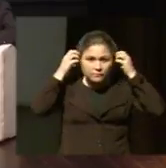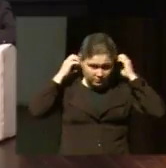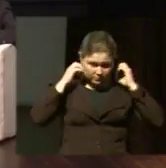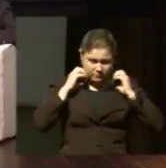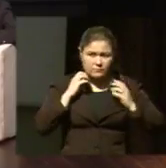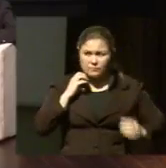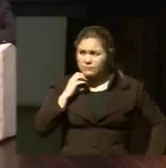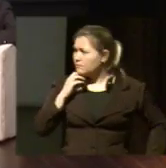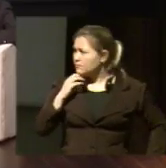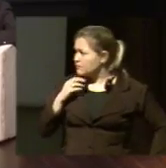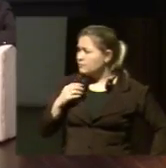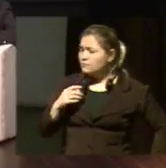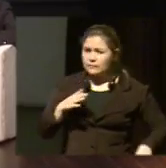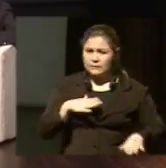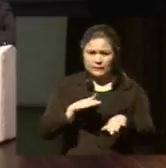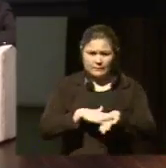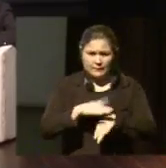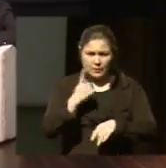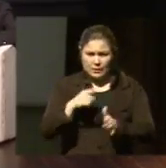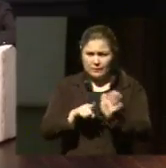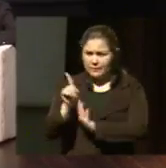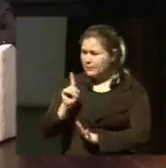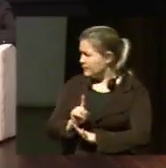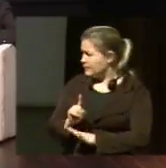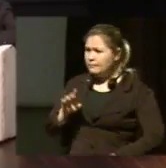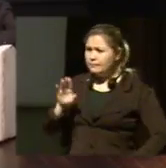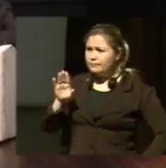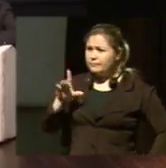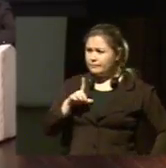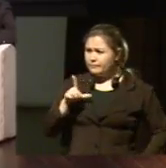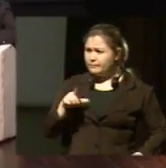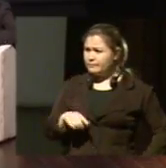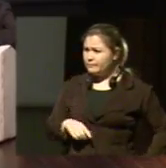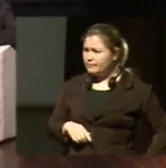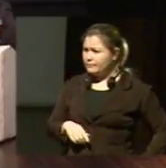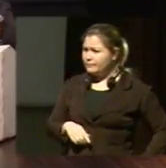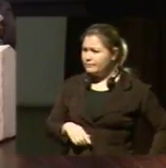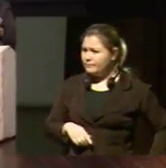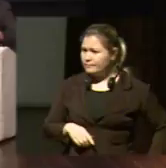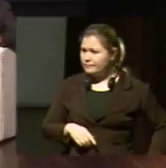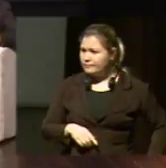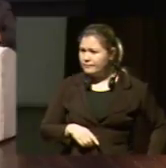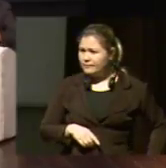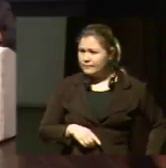Tem mais uma pergunta a respeito da fala aqui.